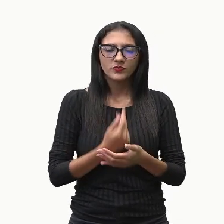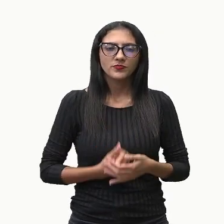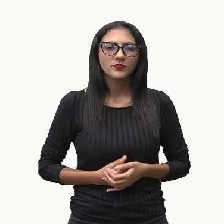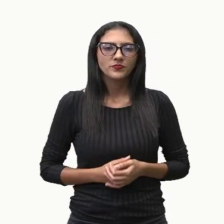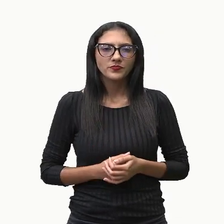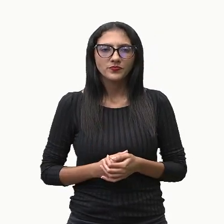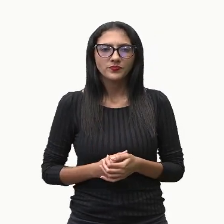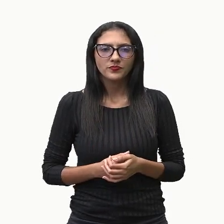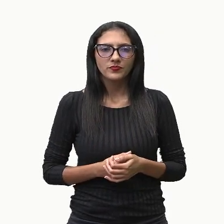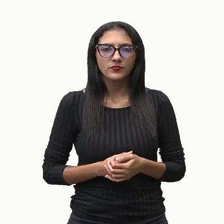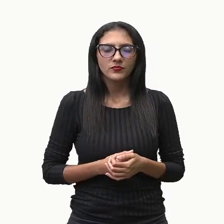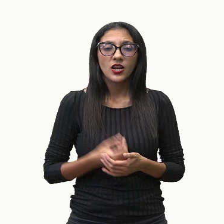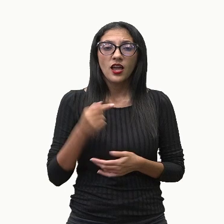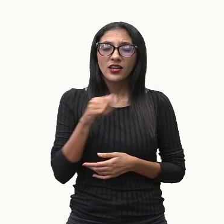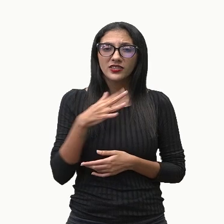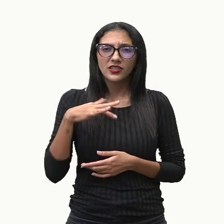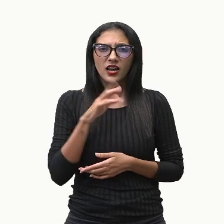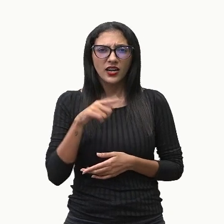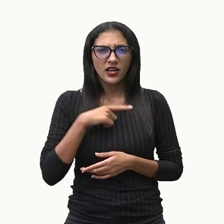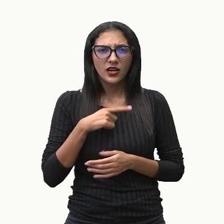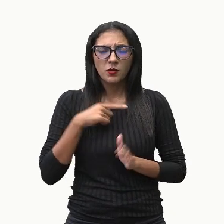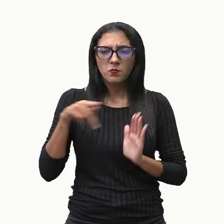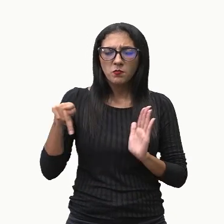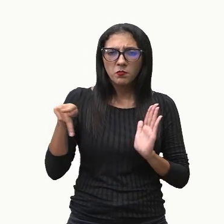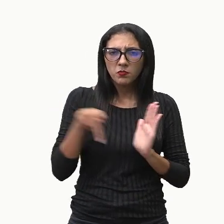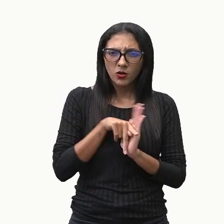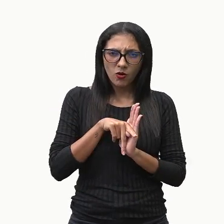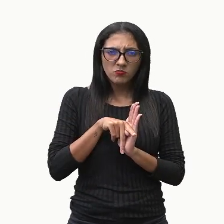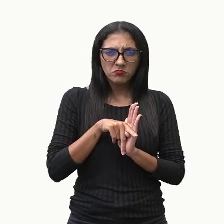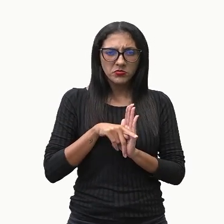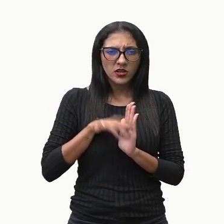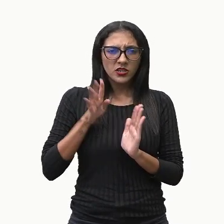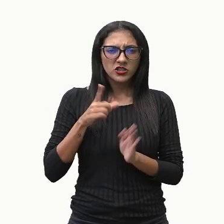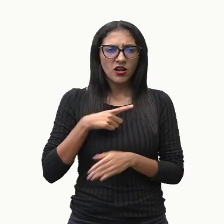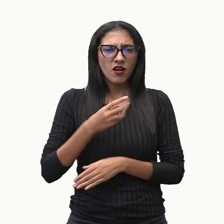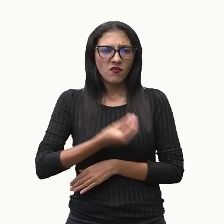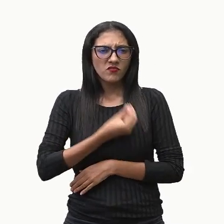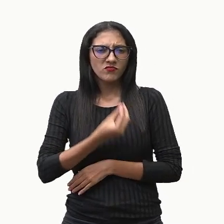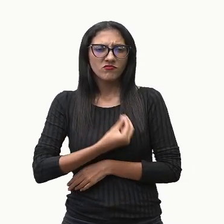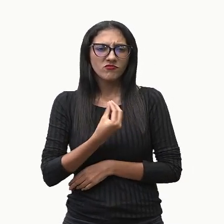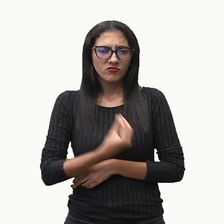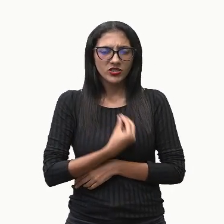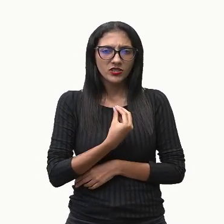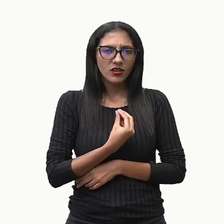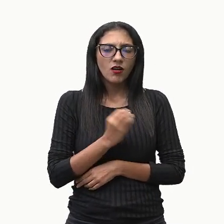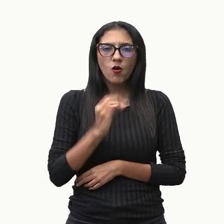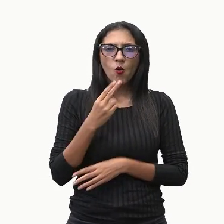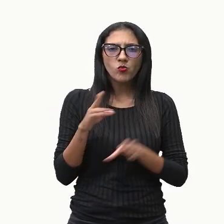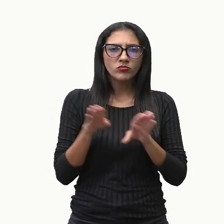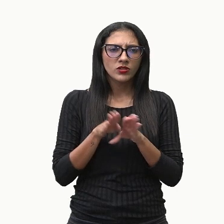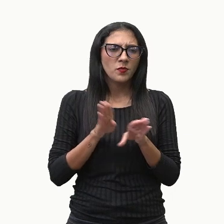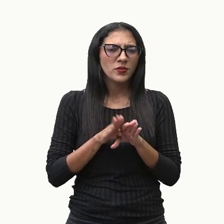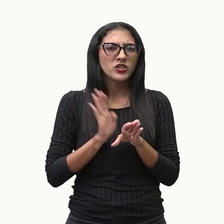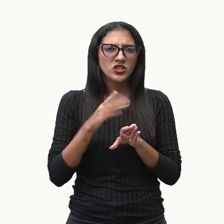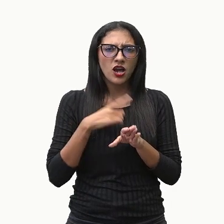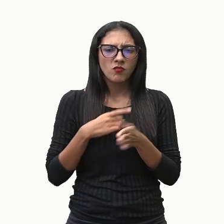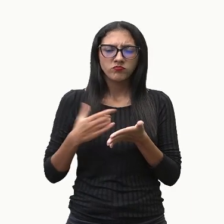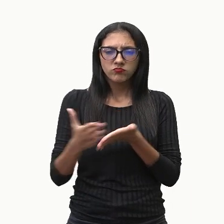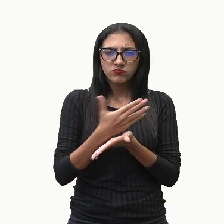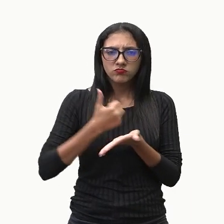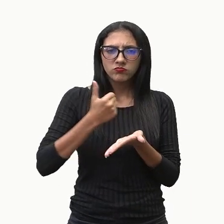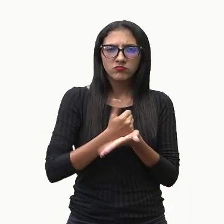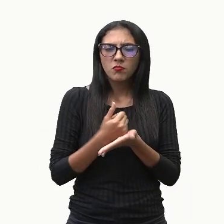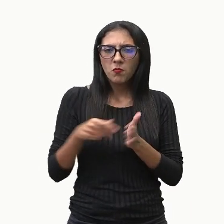esses campos não são considerados territórios permanentes e também não são considerados pertencentes àqueles refugiados